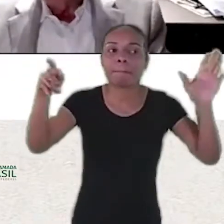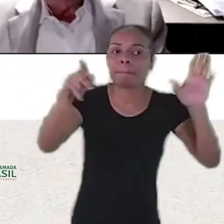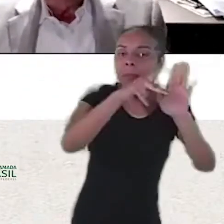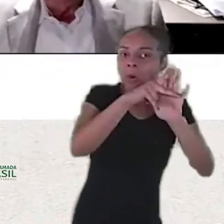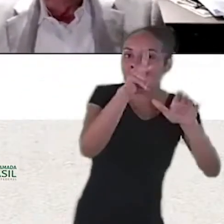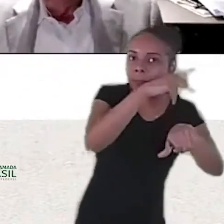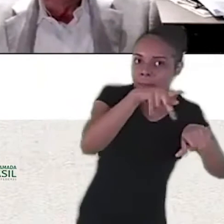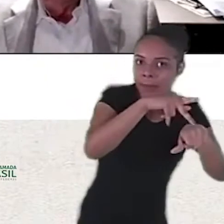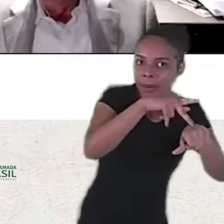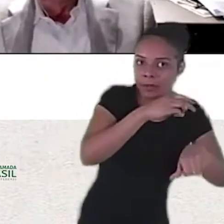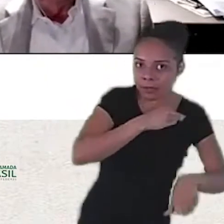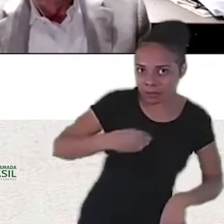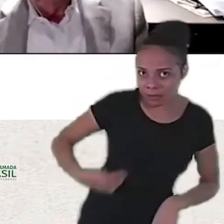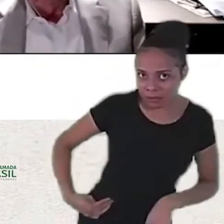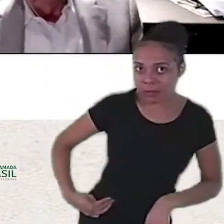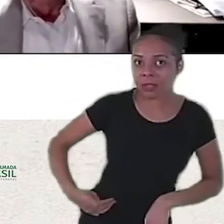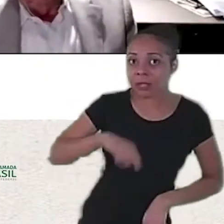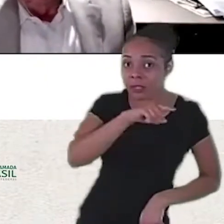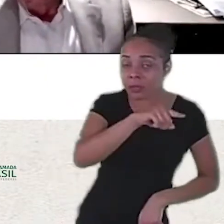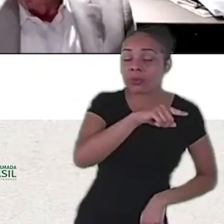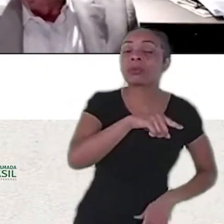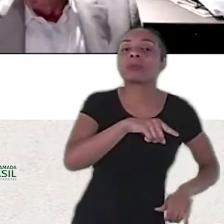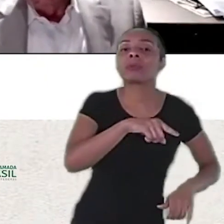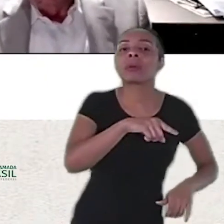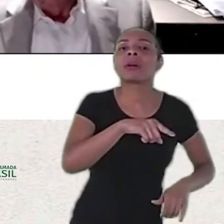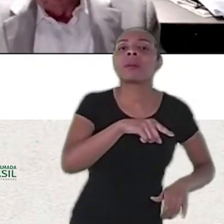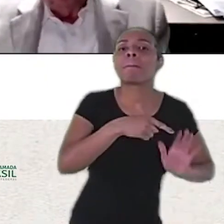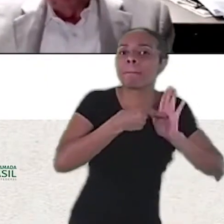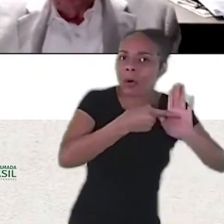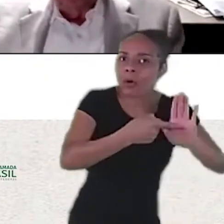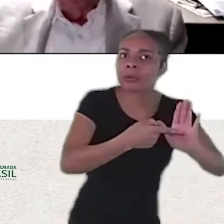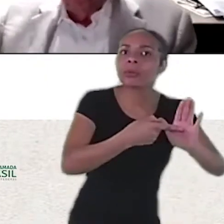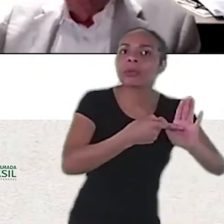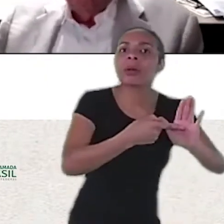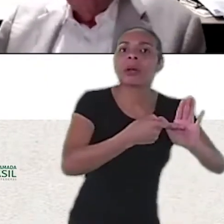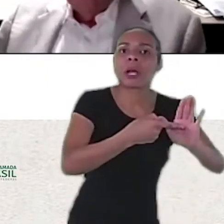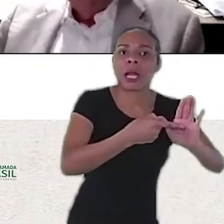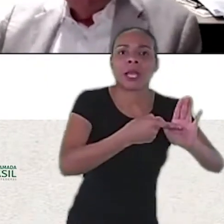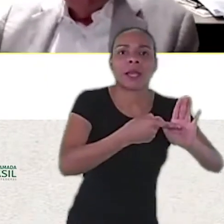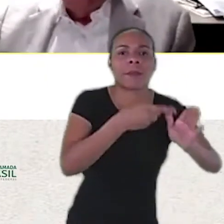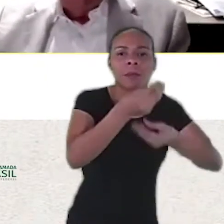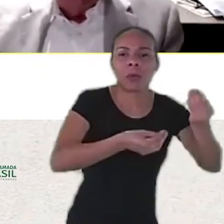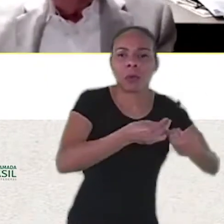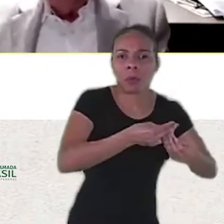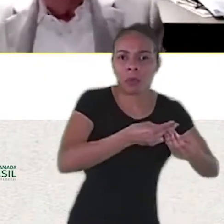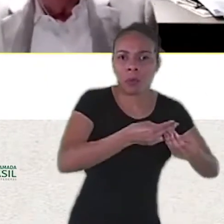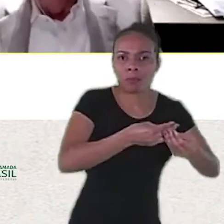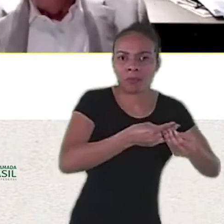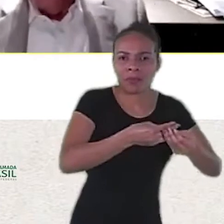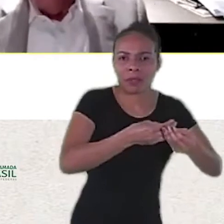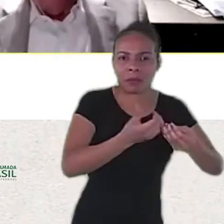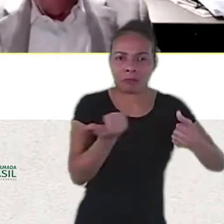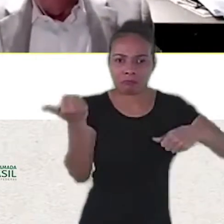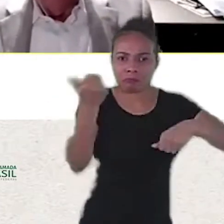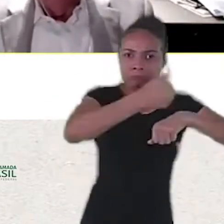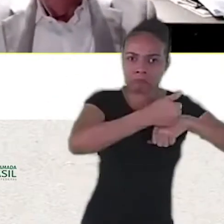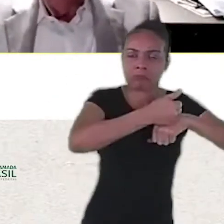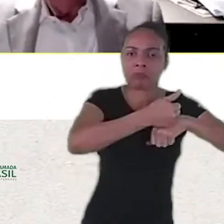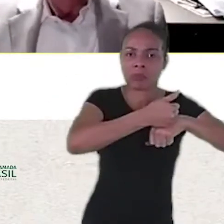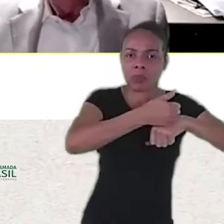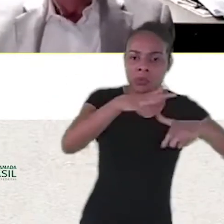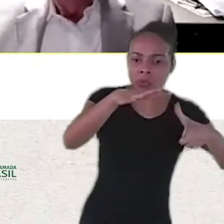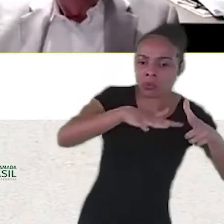a ascensão ou manutenção dessa ascensão da China no cenário mundial. Não, primeiro é o seguinte, eu não tenho